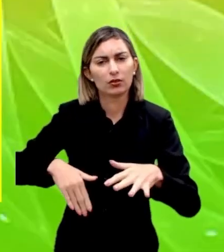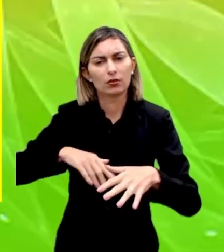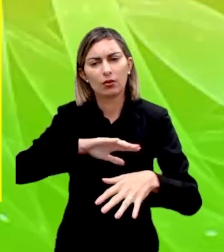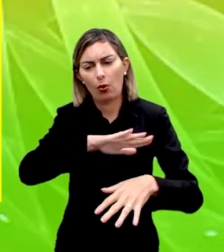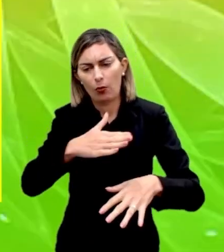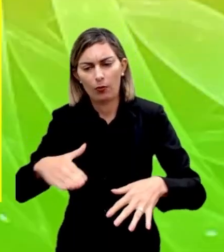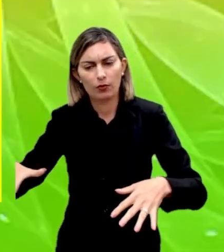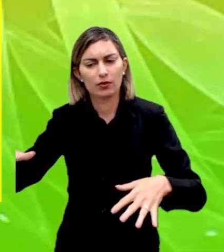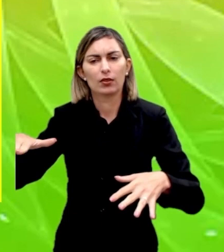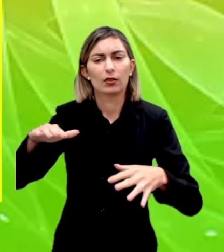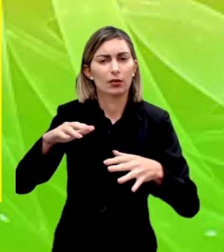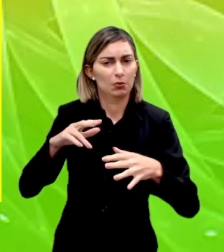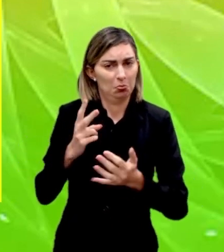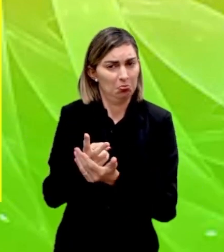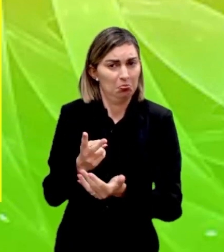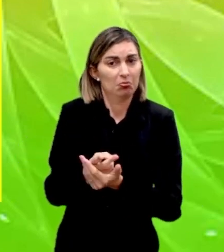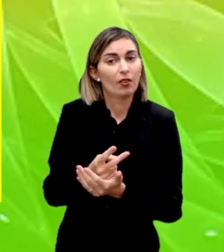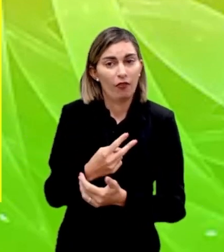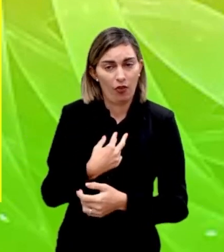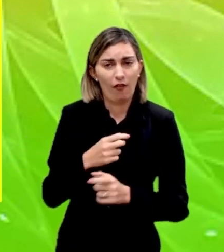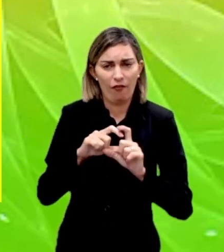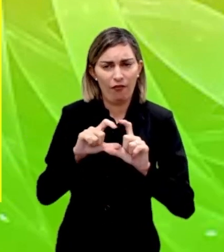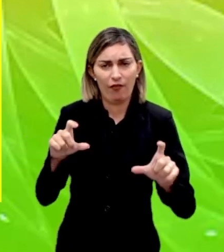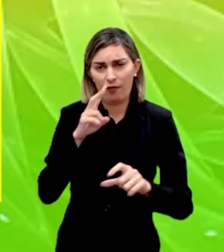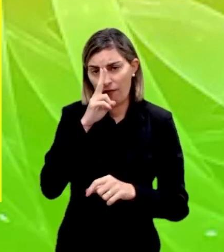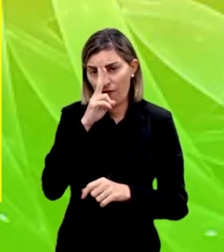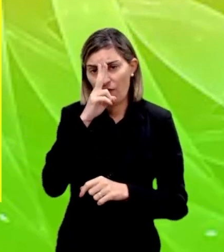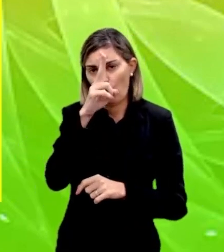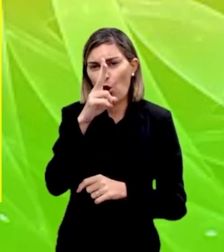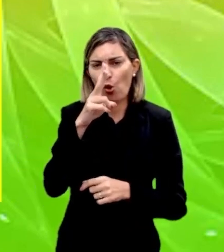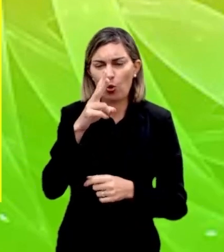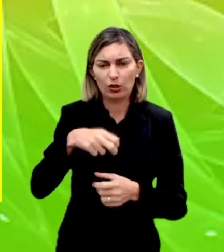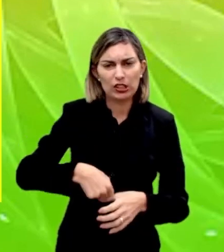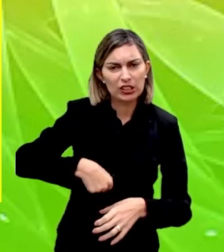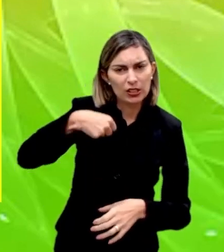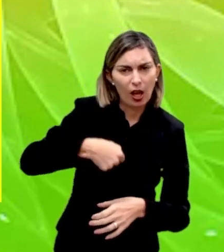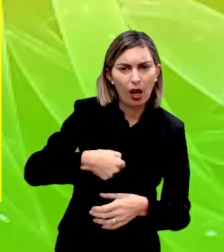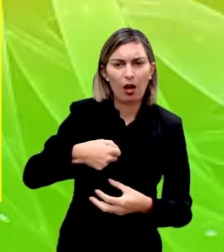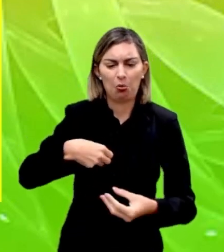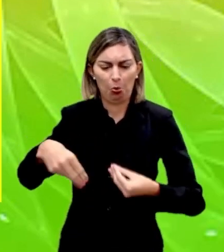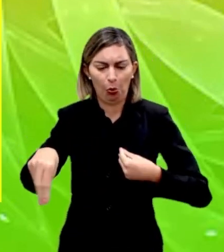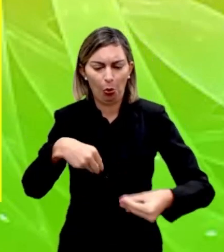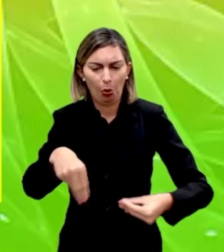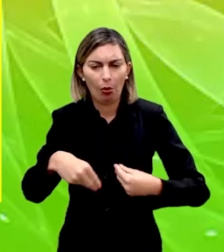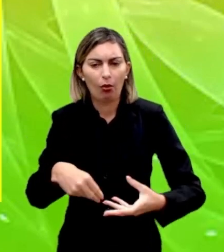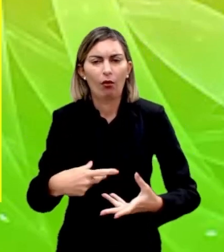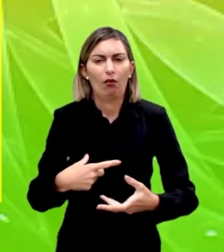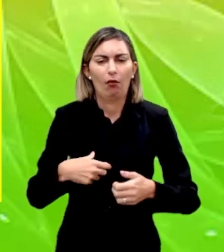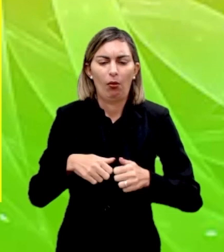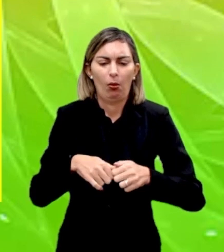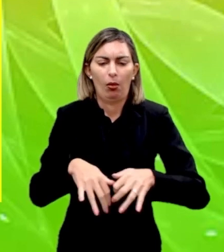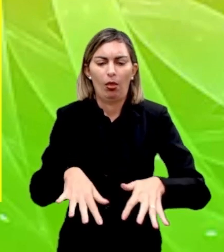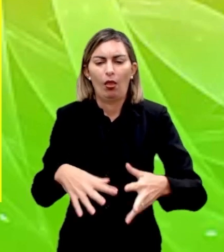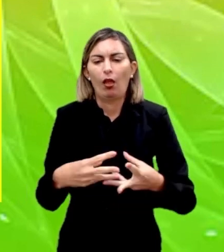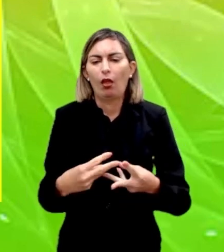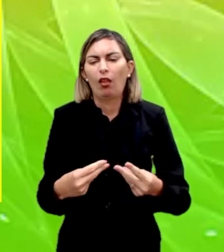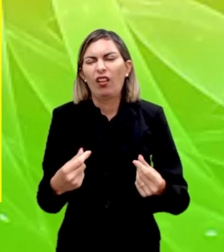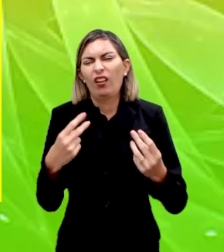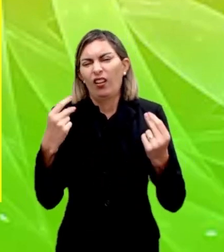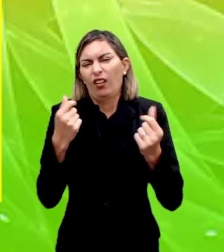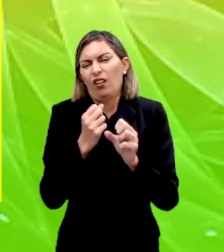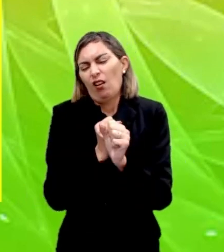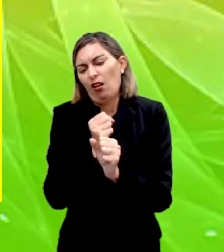uma frase muito forte, né? Você usa um plástico uma vez e esse plástico fica aí séculos e